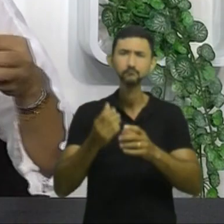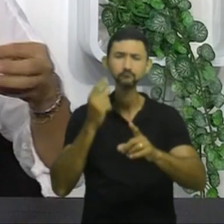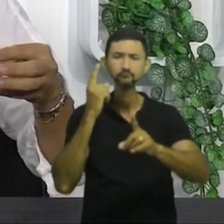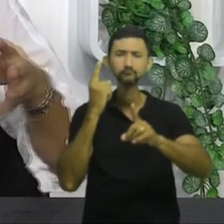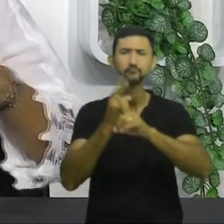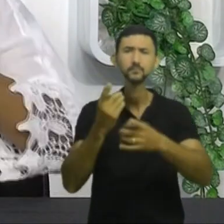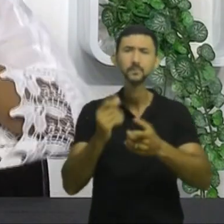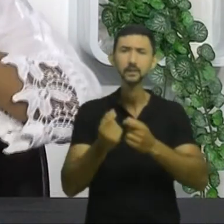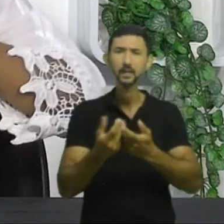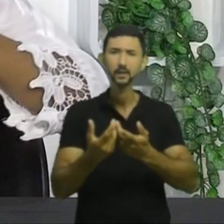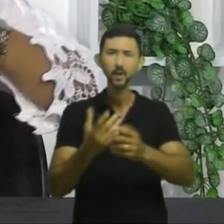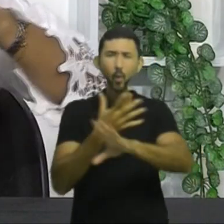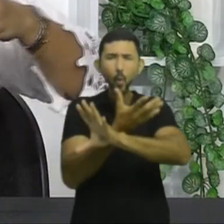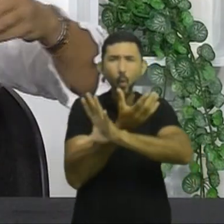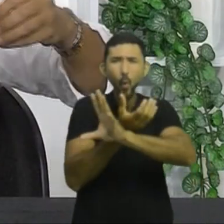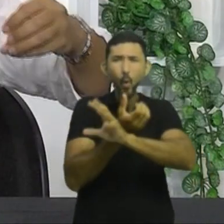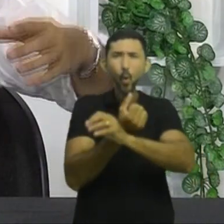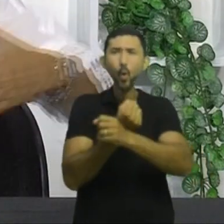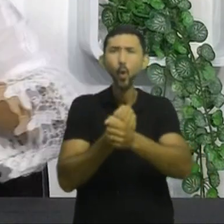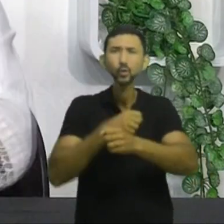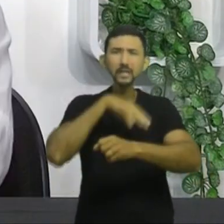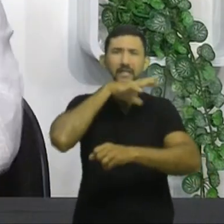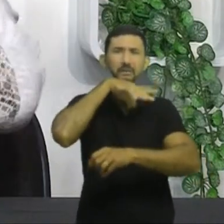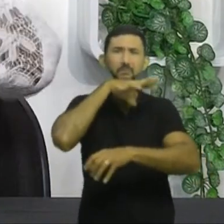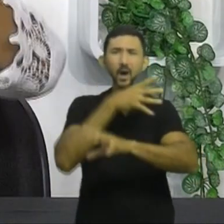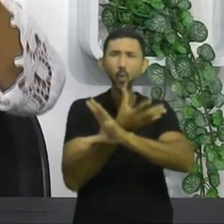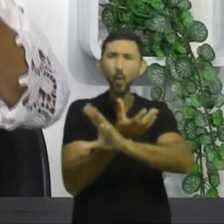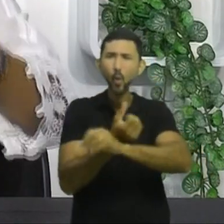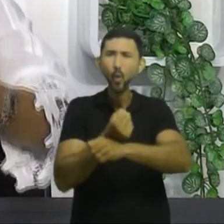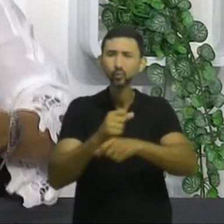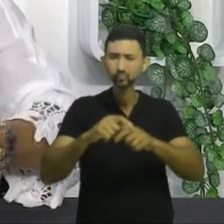ossos dissecados, aqueles ossos de animais, os